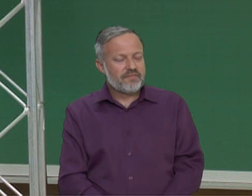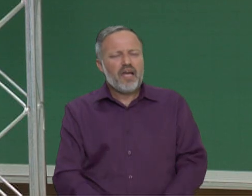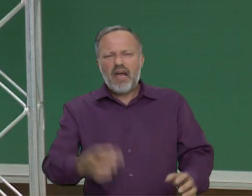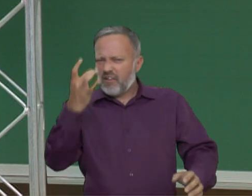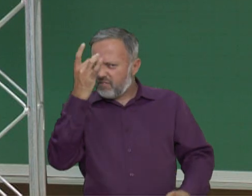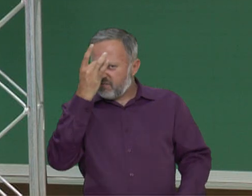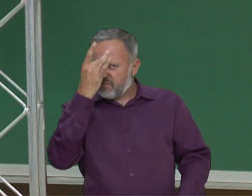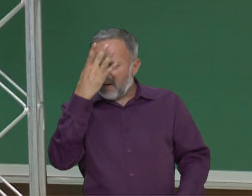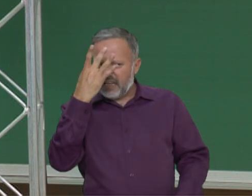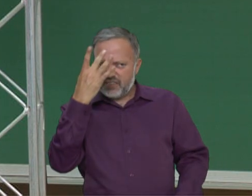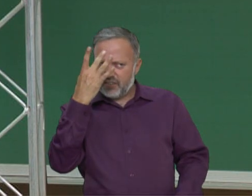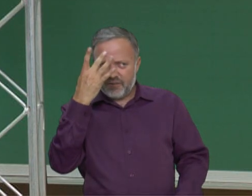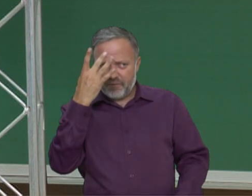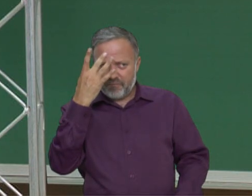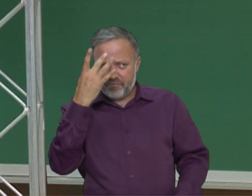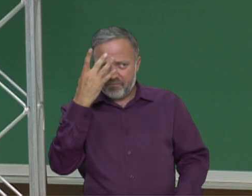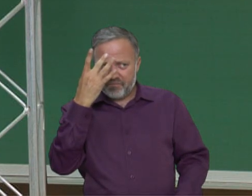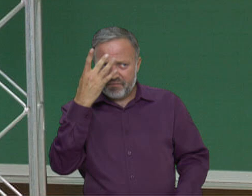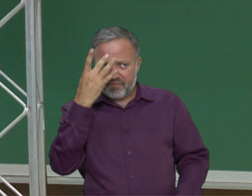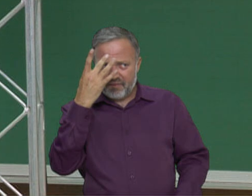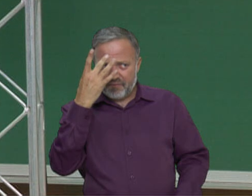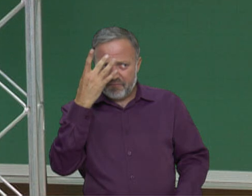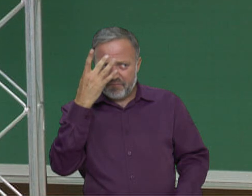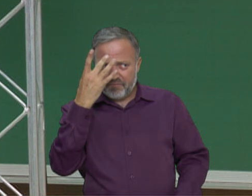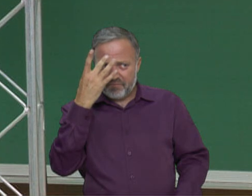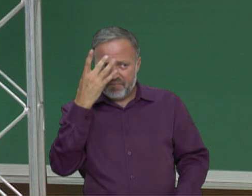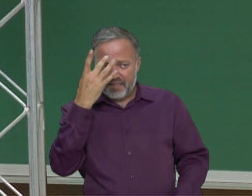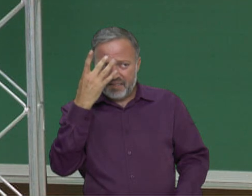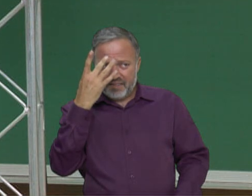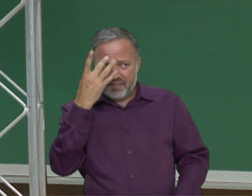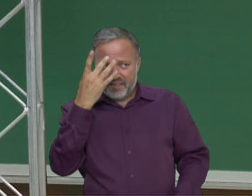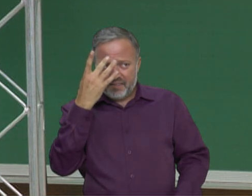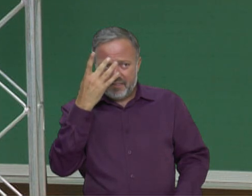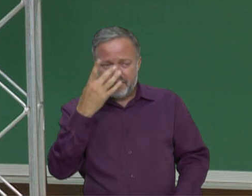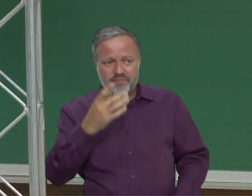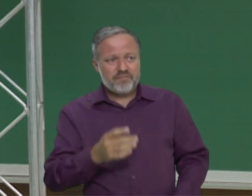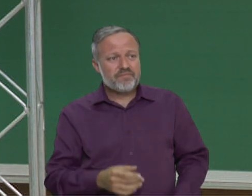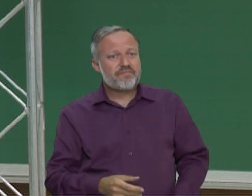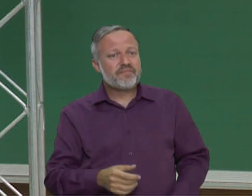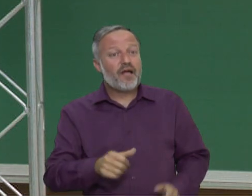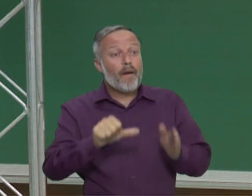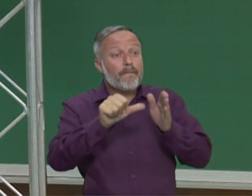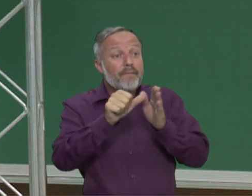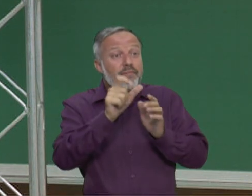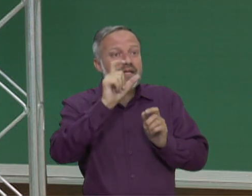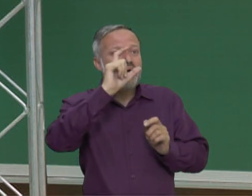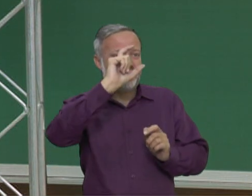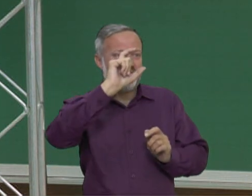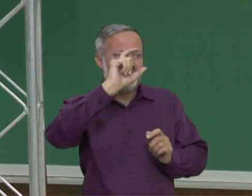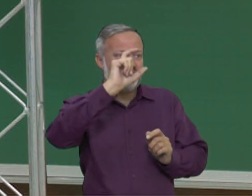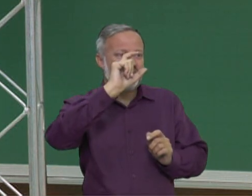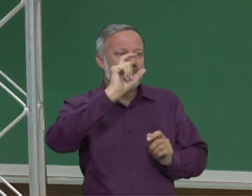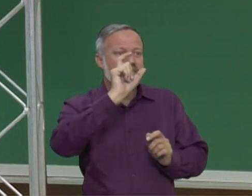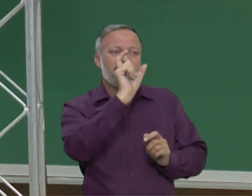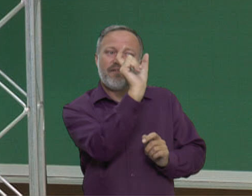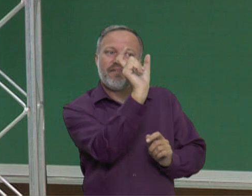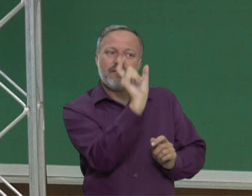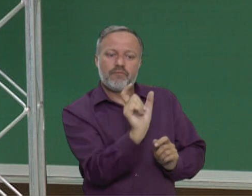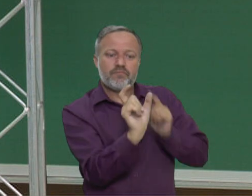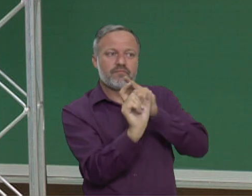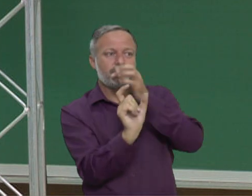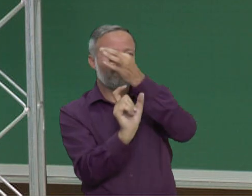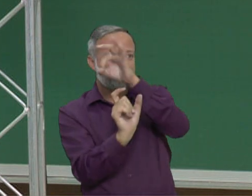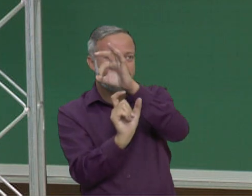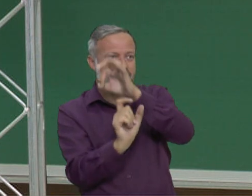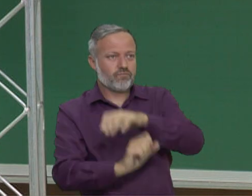Fácil, né? Muito. Vamos lá? Sem dúvida nenhuma, essa primeira questão aqui, tá? Tudo bem. Vamos